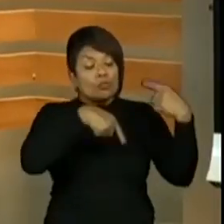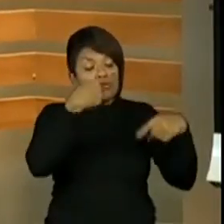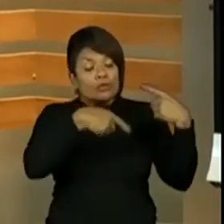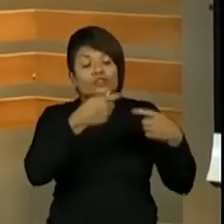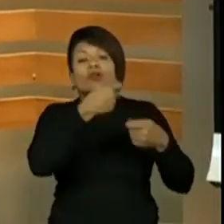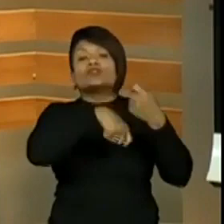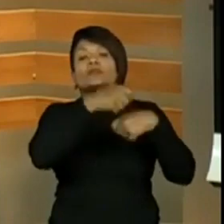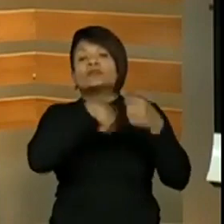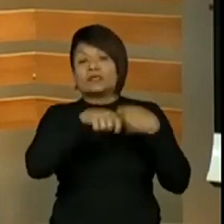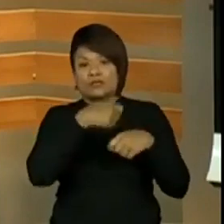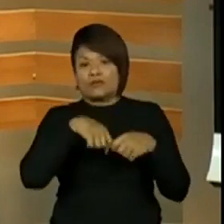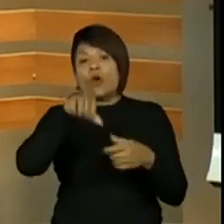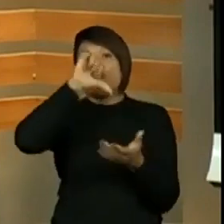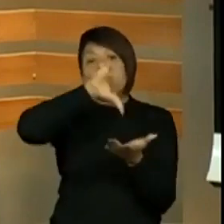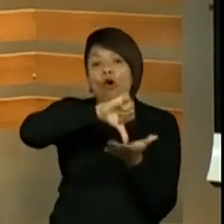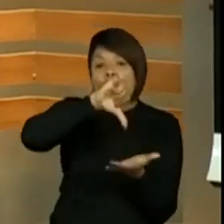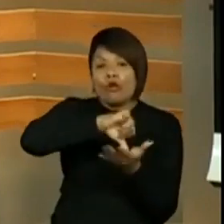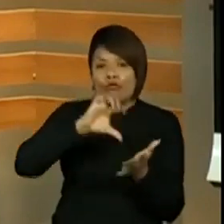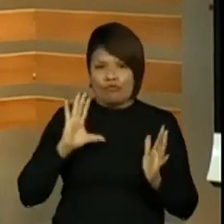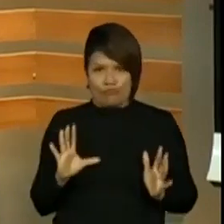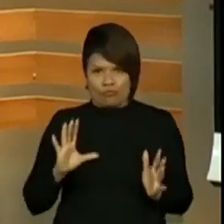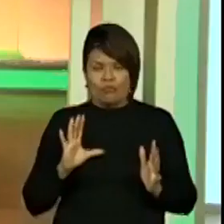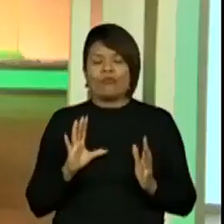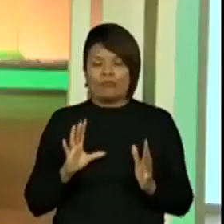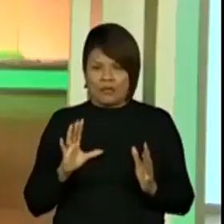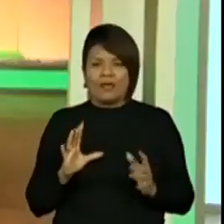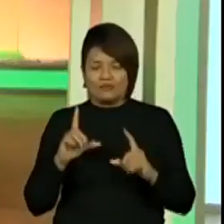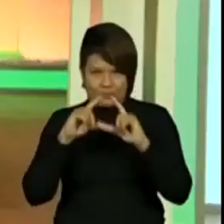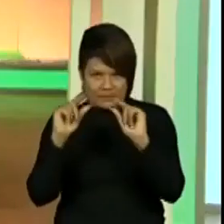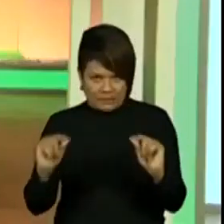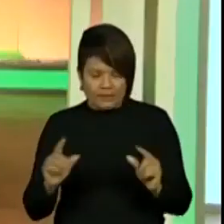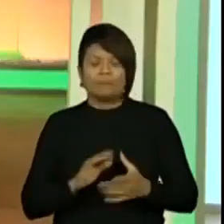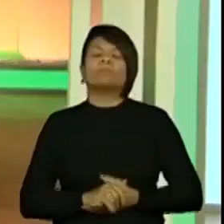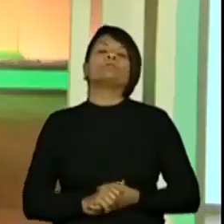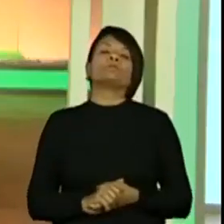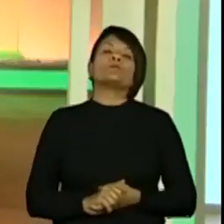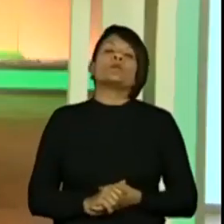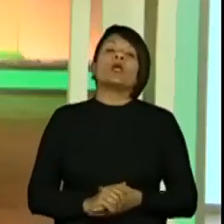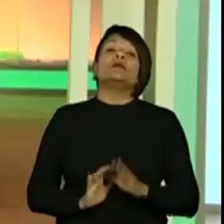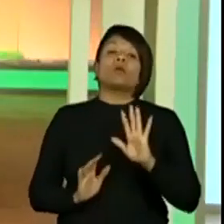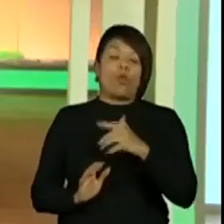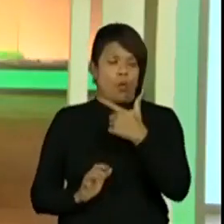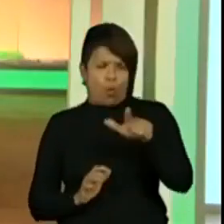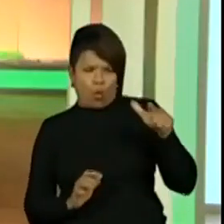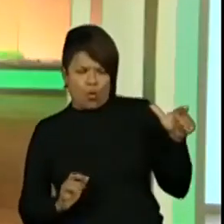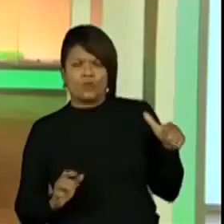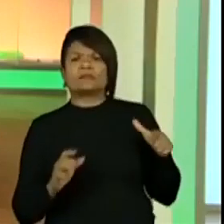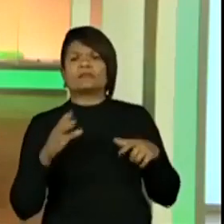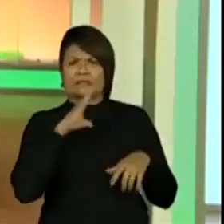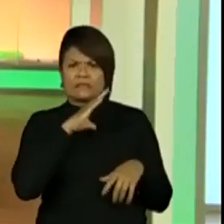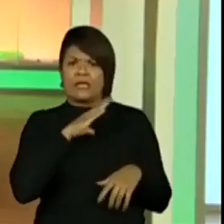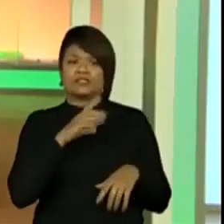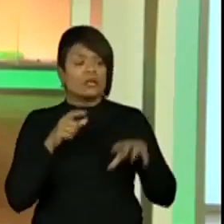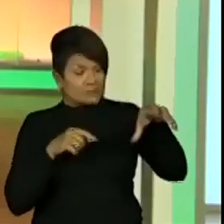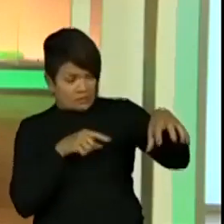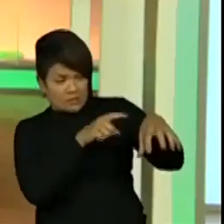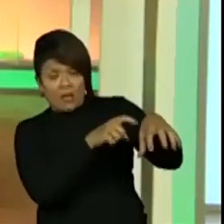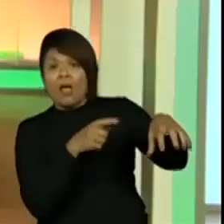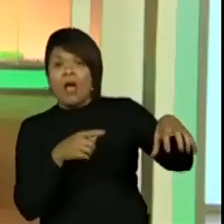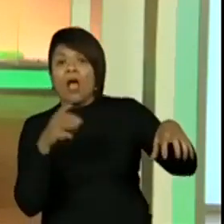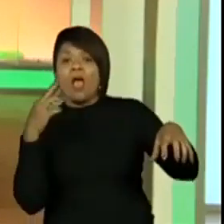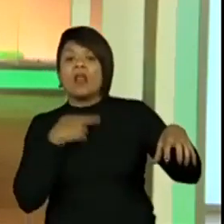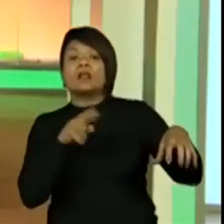político-administrativa, né? Um polo político-administrativo. Então, o que acontece? Outras cidades são cidades religiosas,